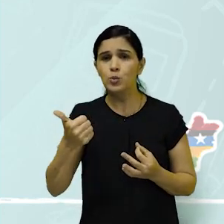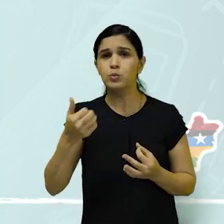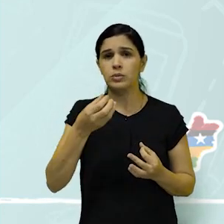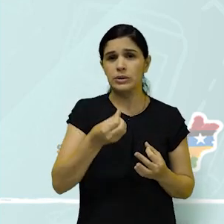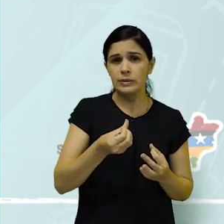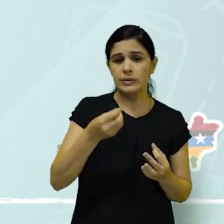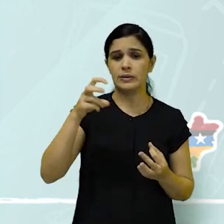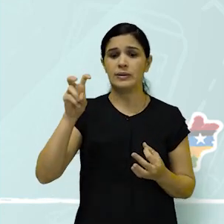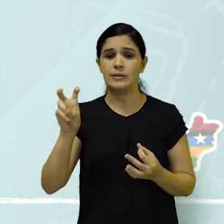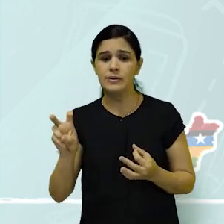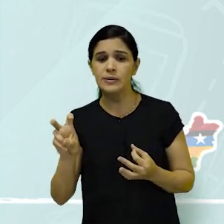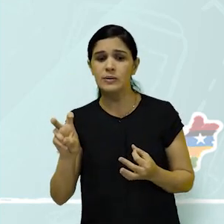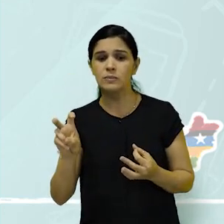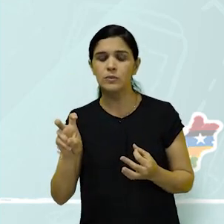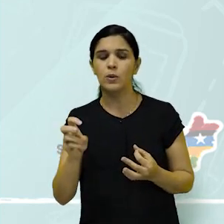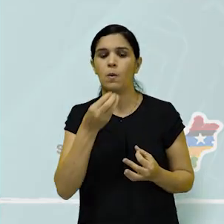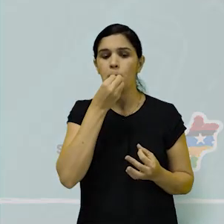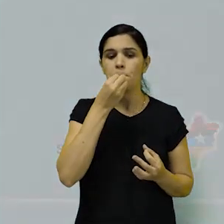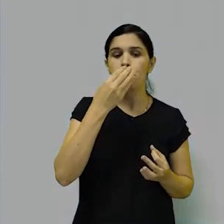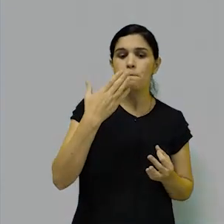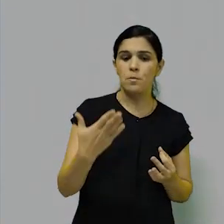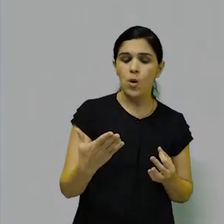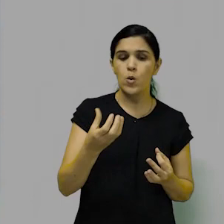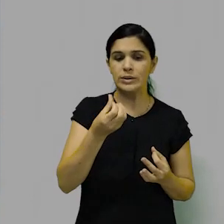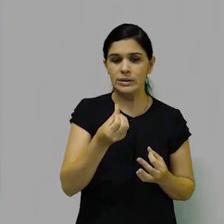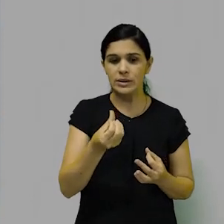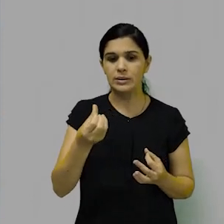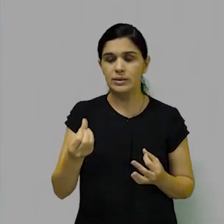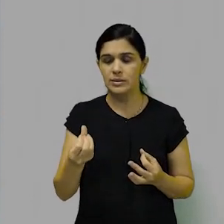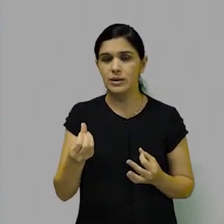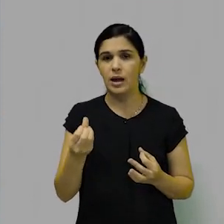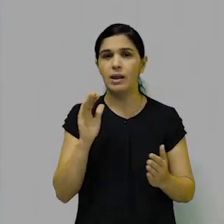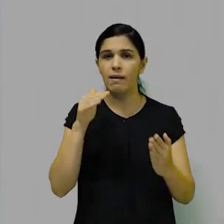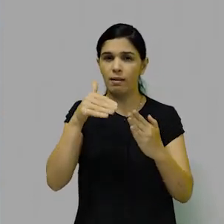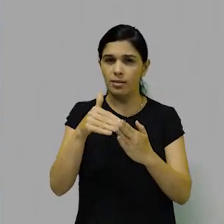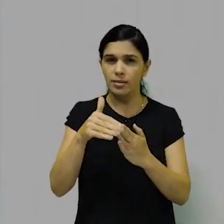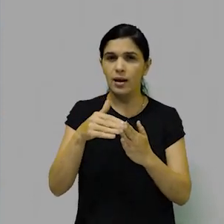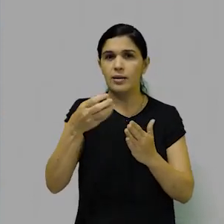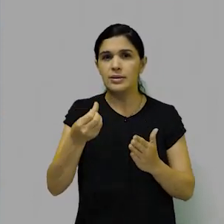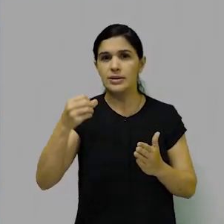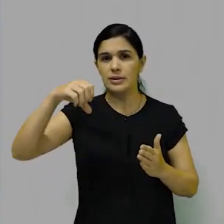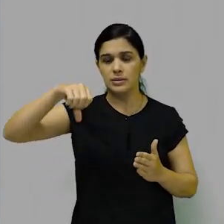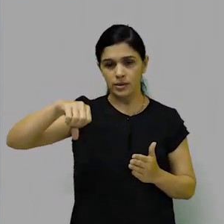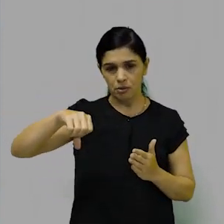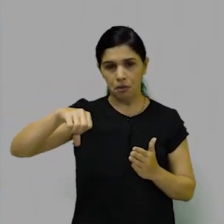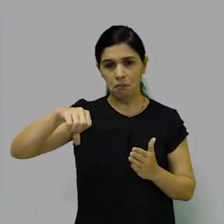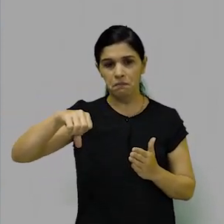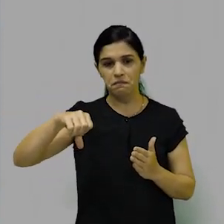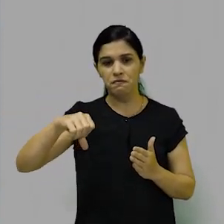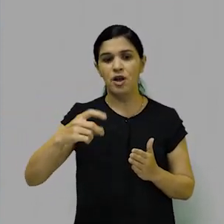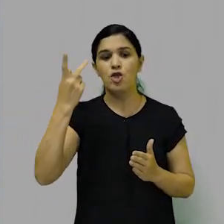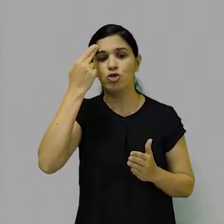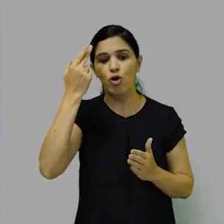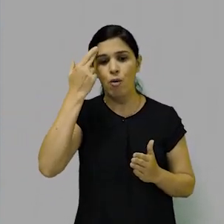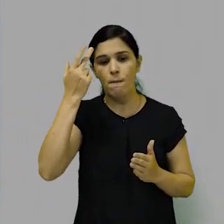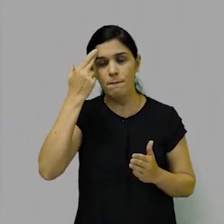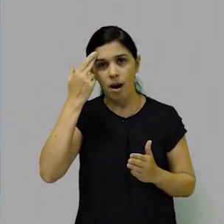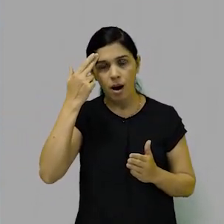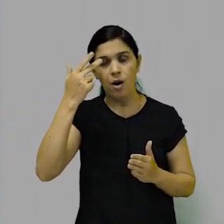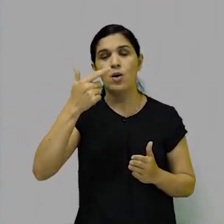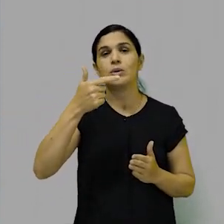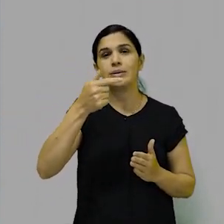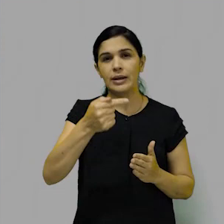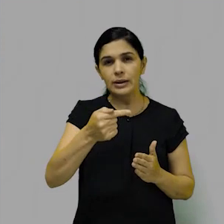69. Normal, de 74 a 78. Percebam que vai subindo a frequência cardíaca. Menos boa,